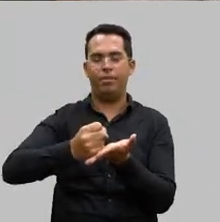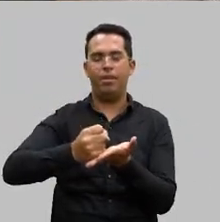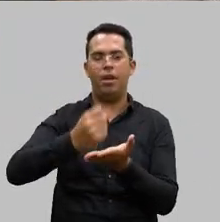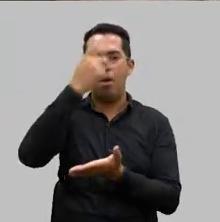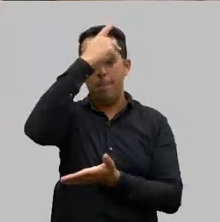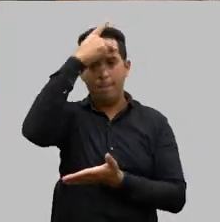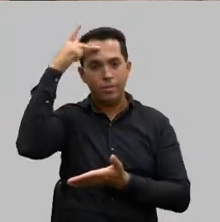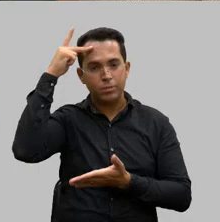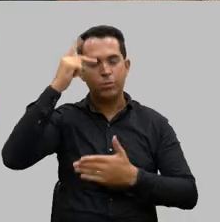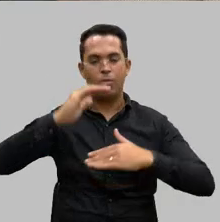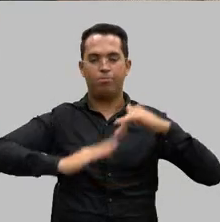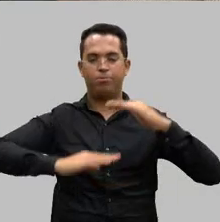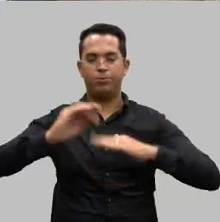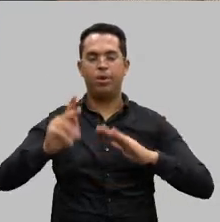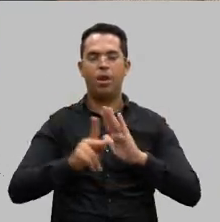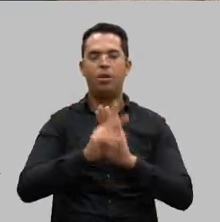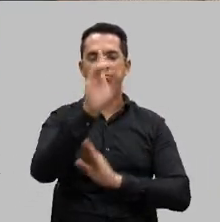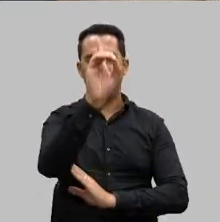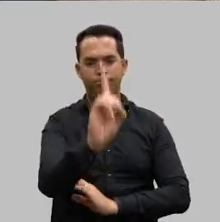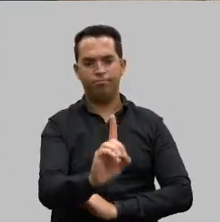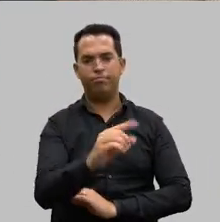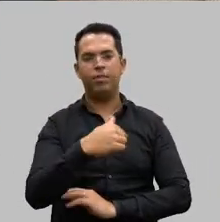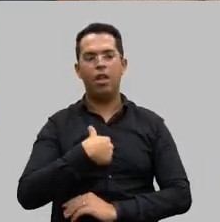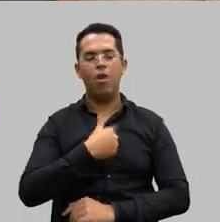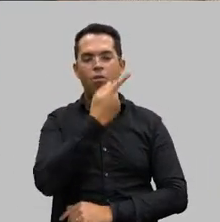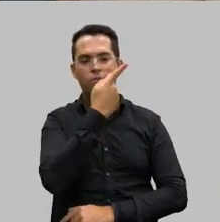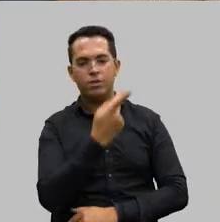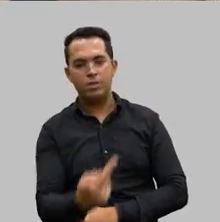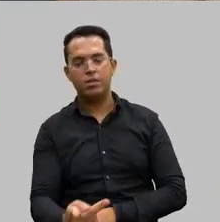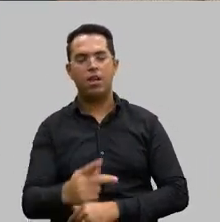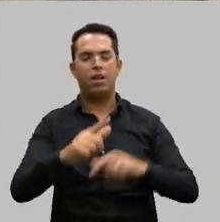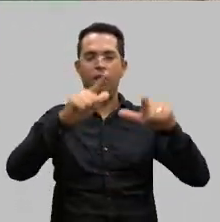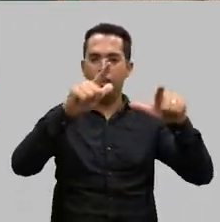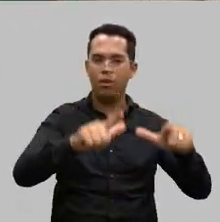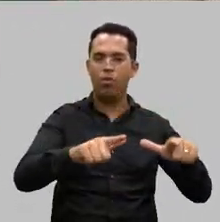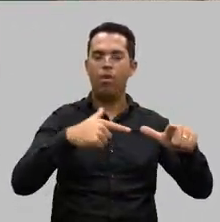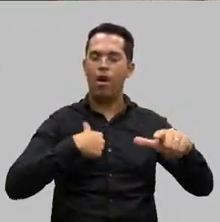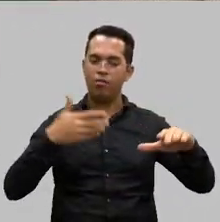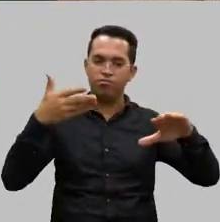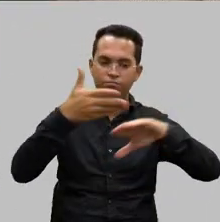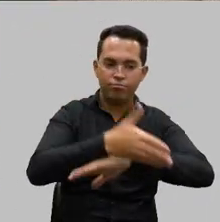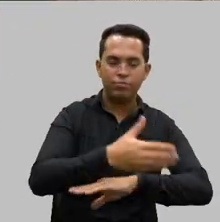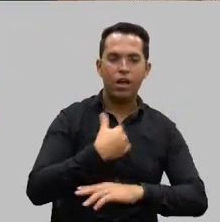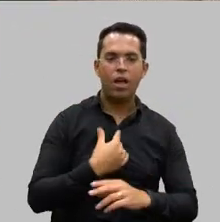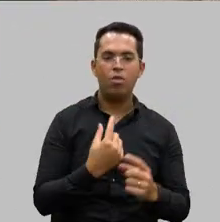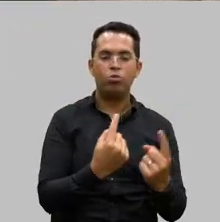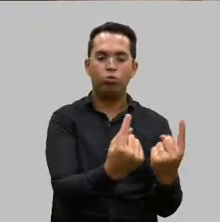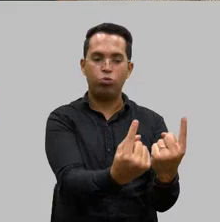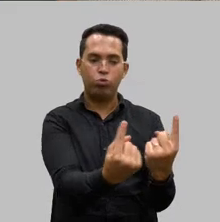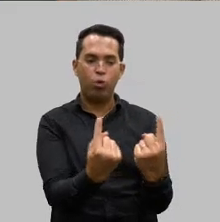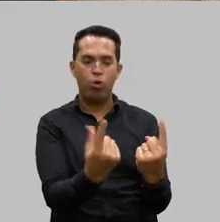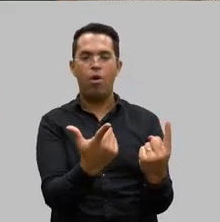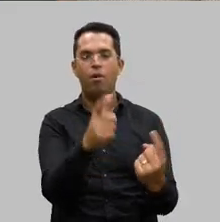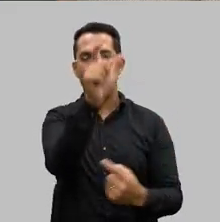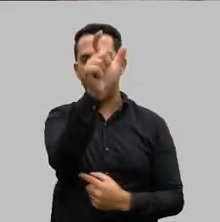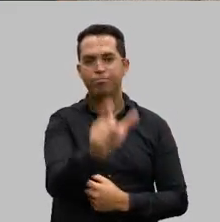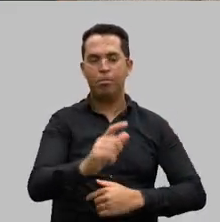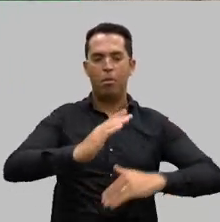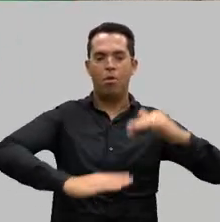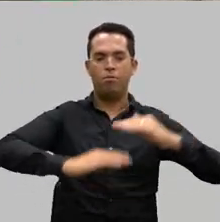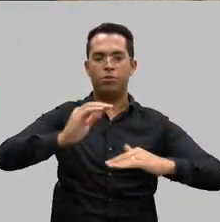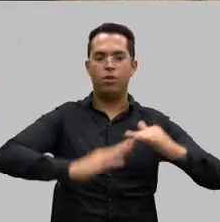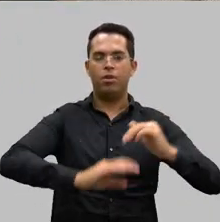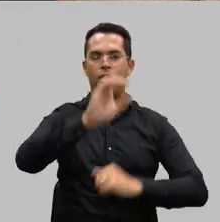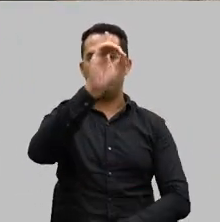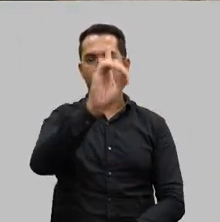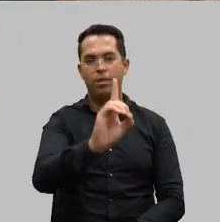trabalham lá vieram me abraçar Eles estiveram na na nossa audiência fizeram inclusive o uso da palavra como o gleon aqui gente que superou